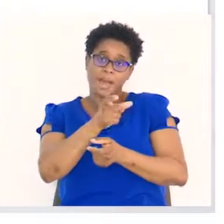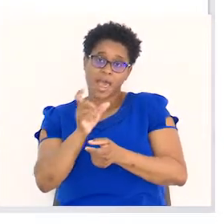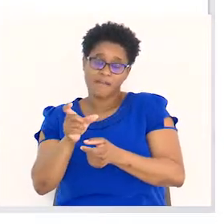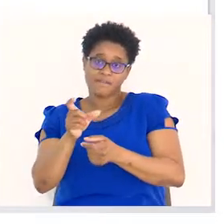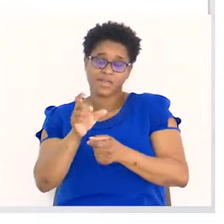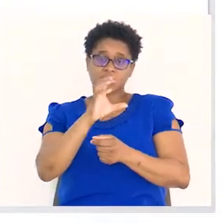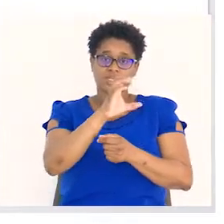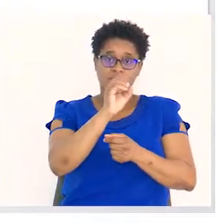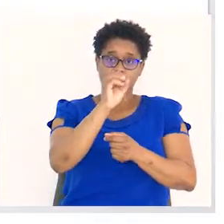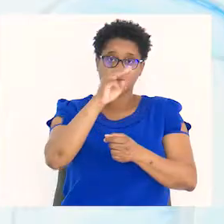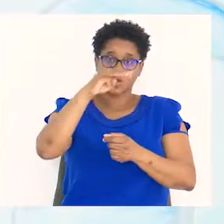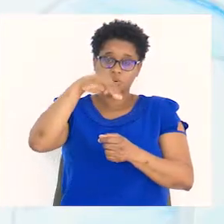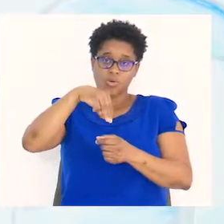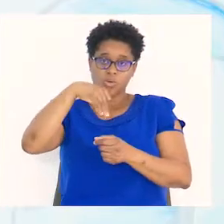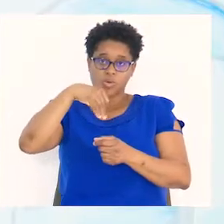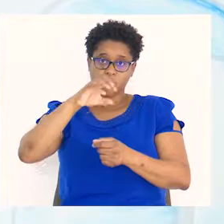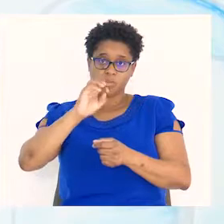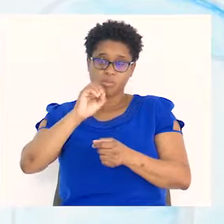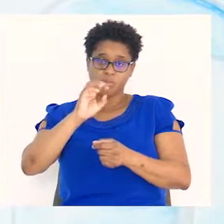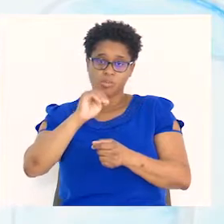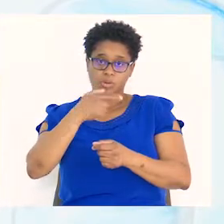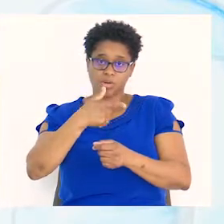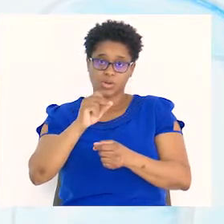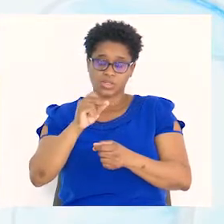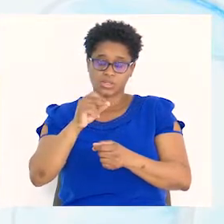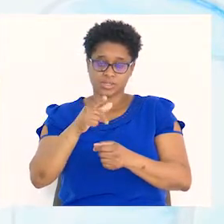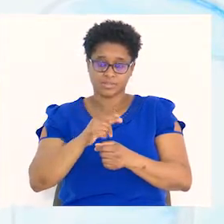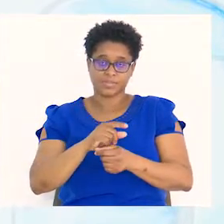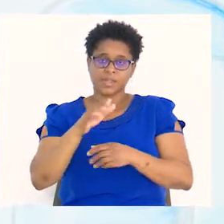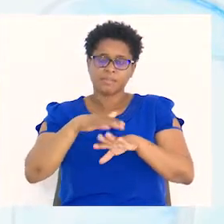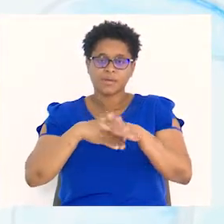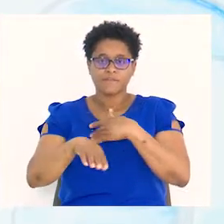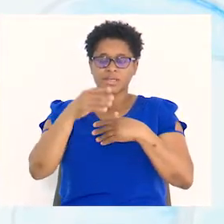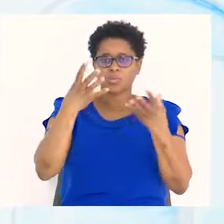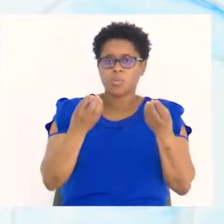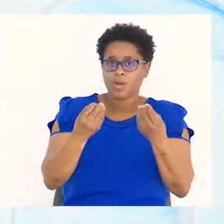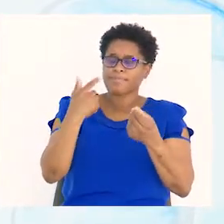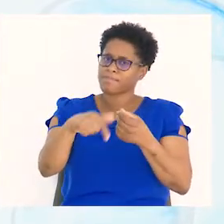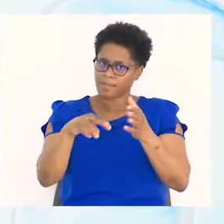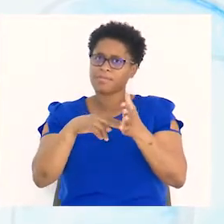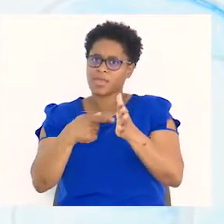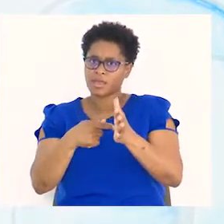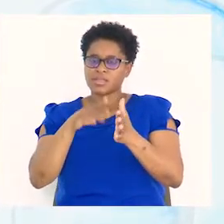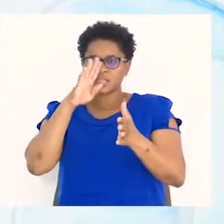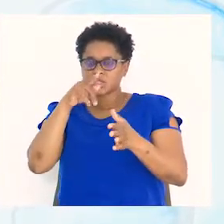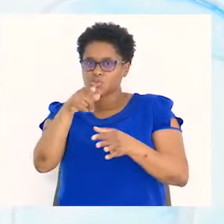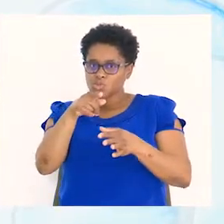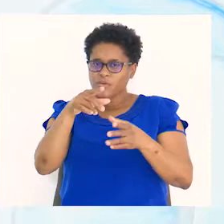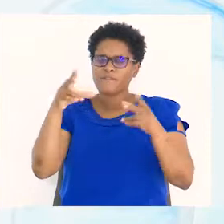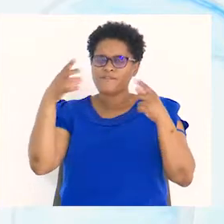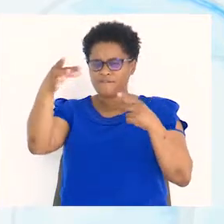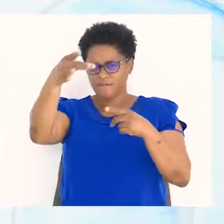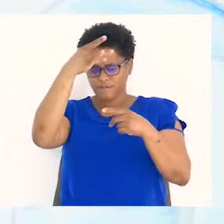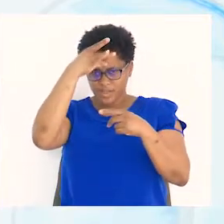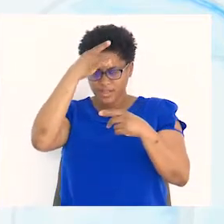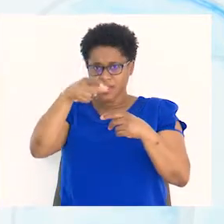compostas. Para fazeres o plural, há técnicas. E se tu fixares, se tu treinares